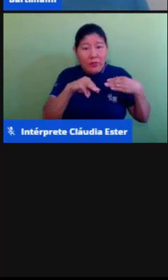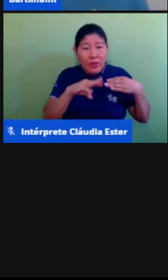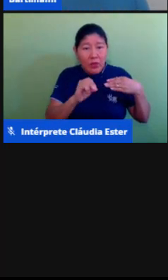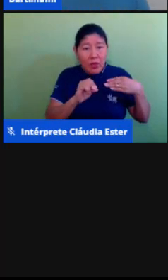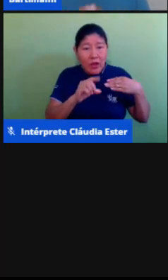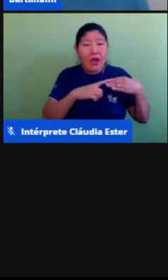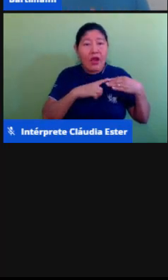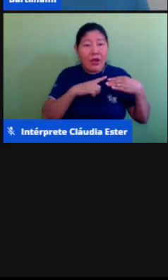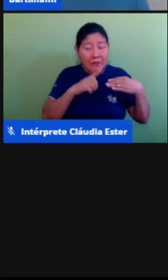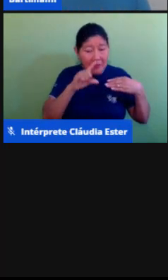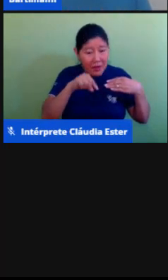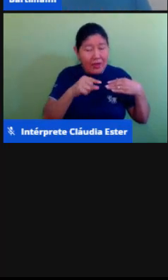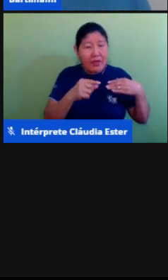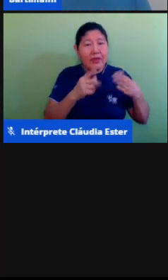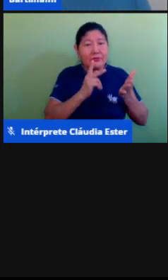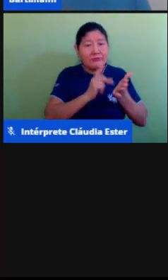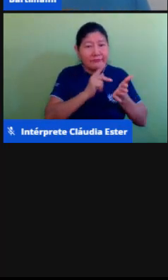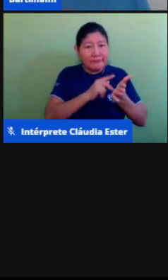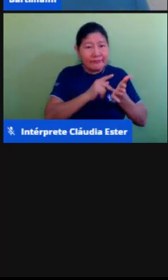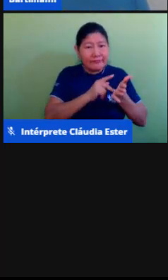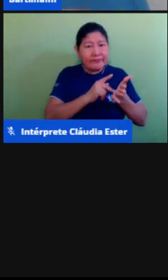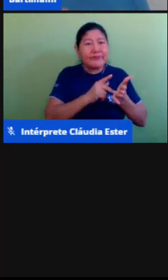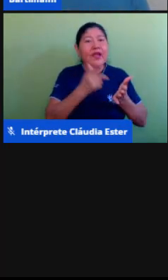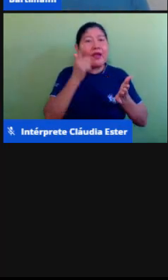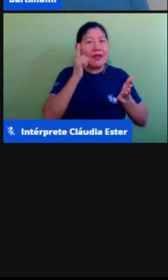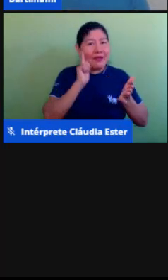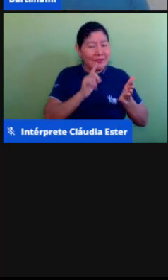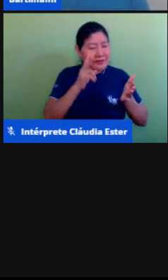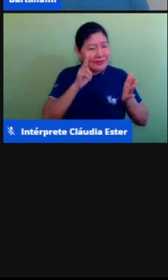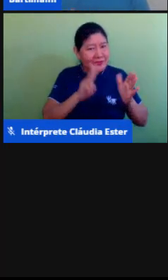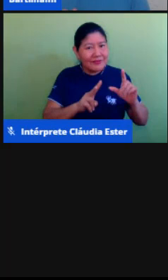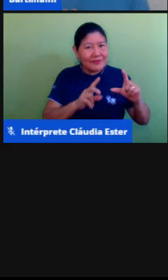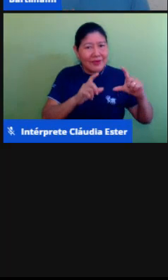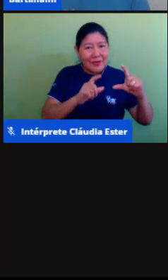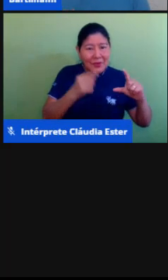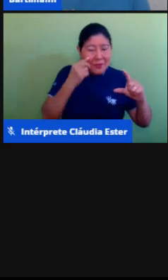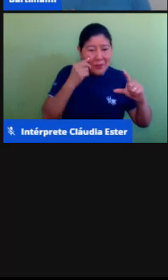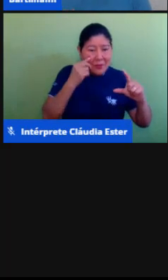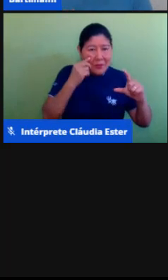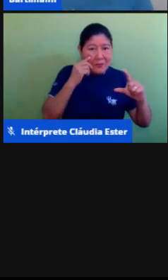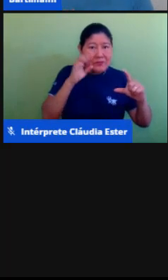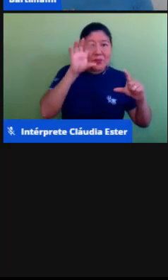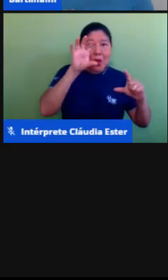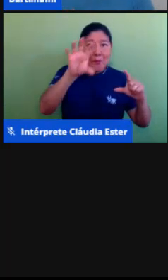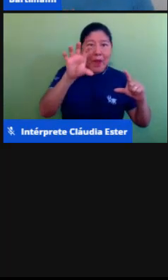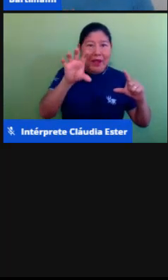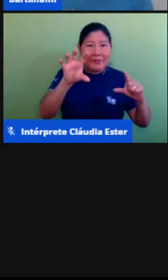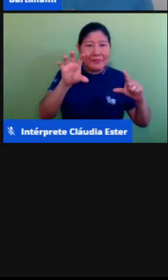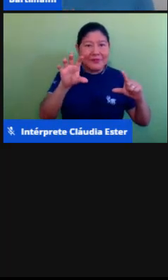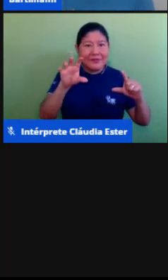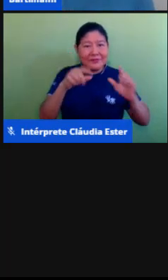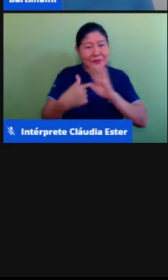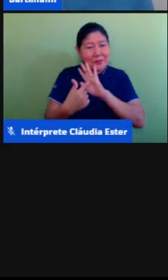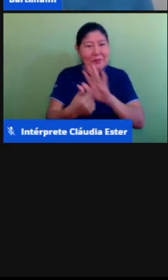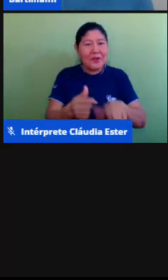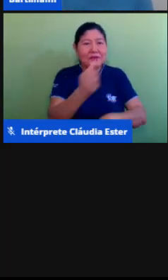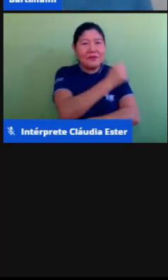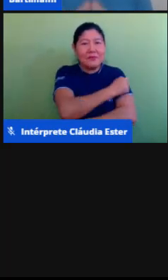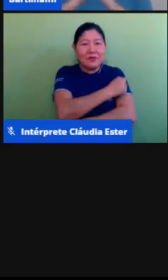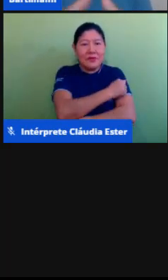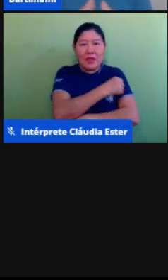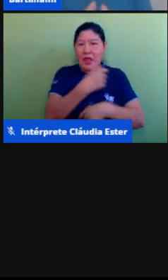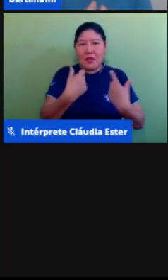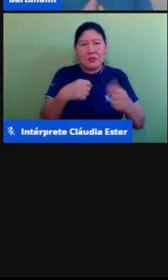Isso funciona principalmente porque na hora de você apresentar esse mapa para o aluno, você não precisa apresentar isso a nível de